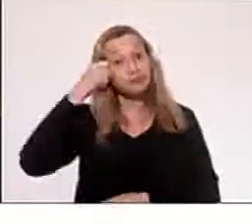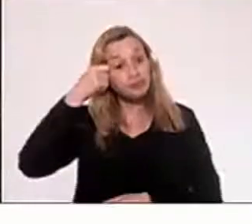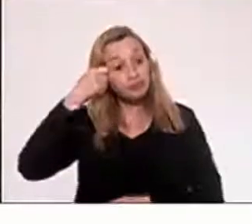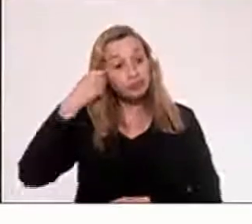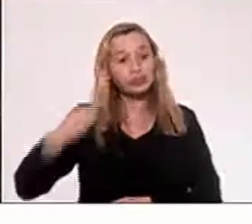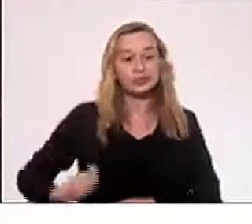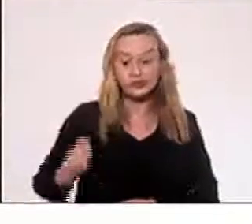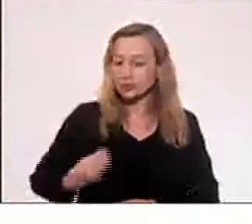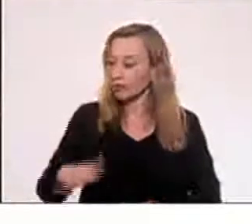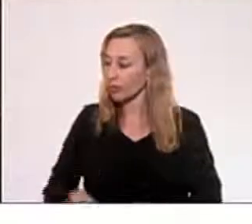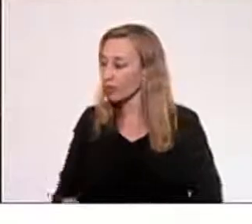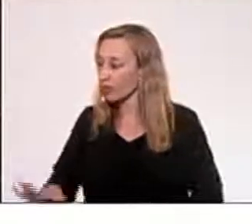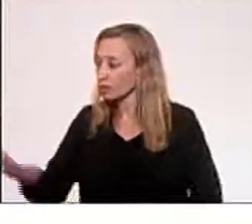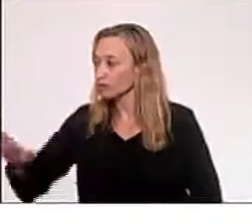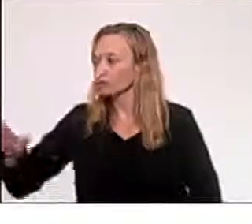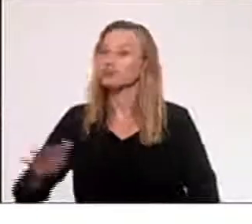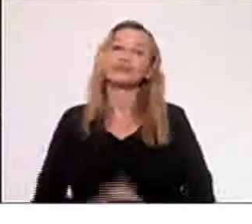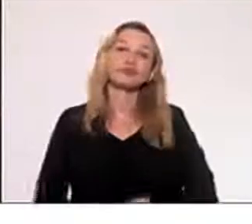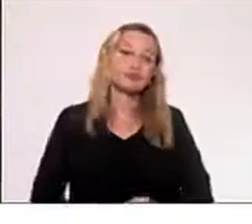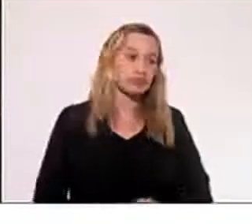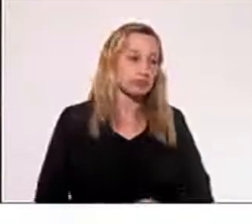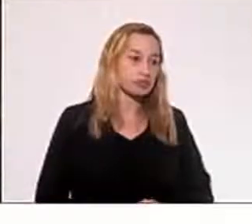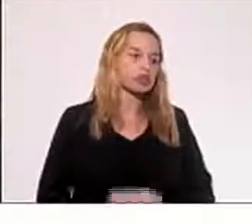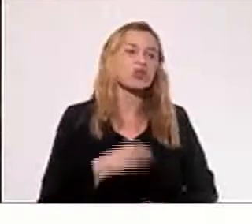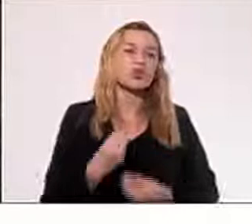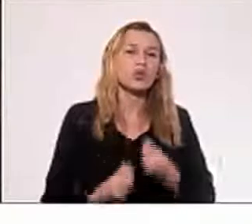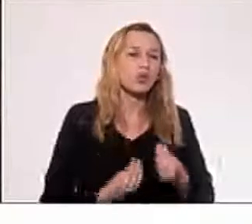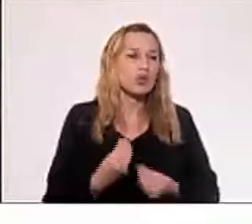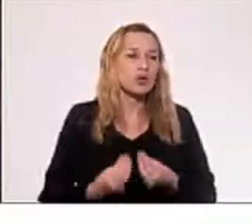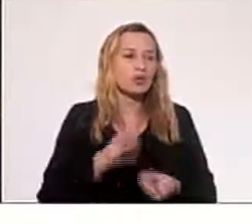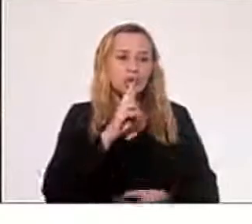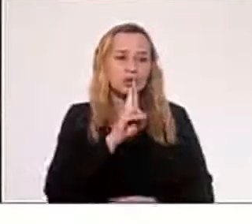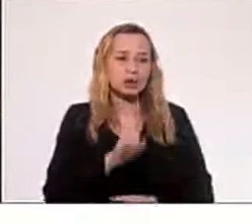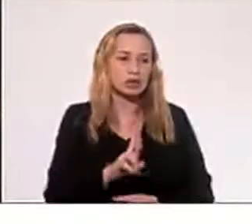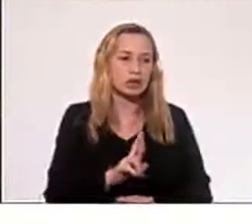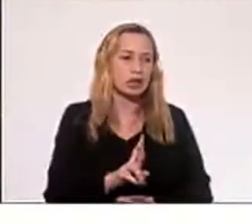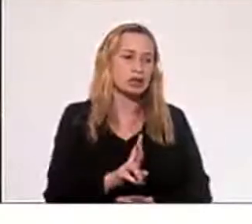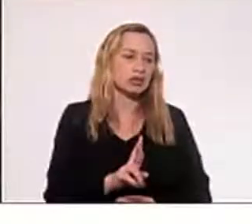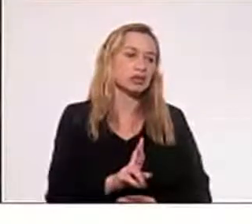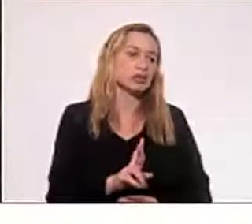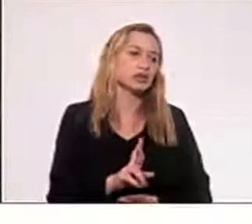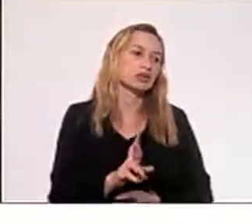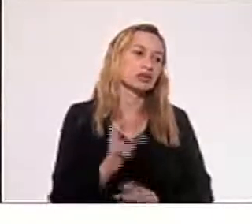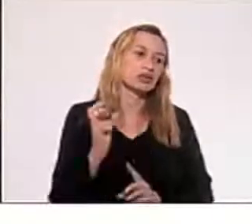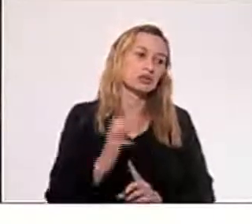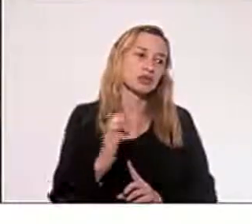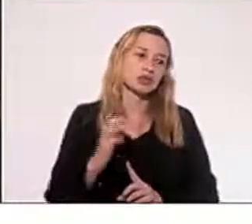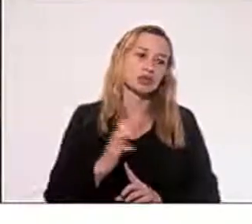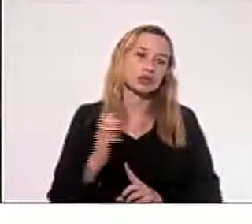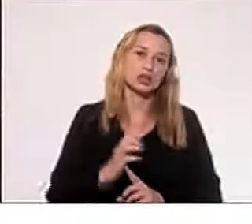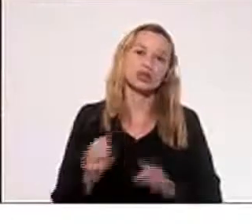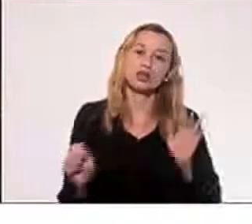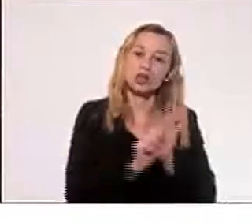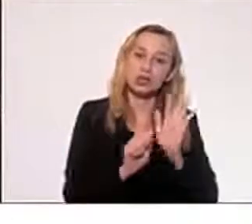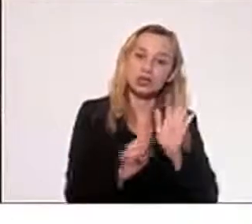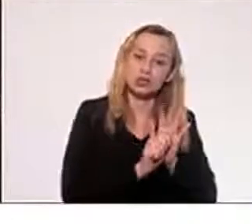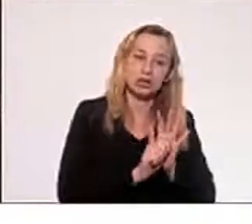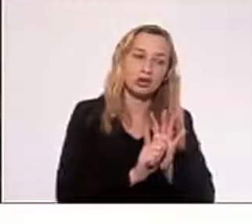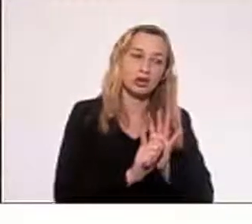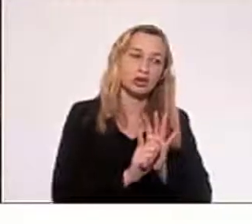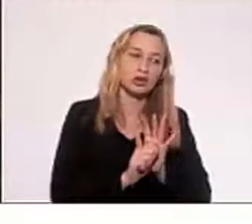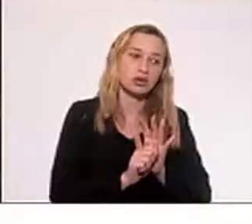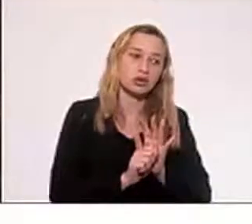de favela e periferia. Como resultado de uma política de repressão às drogas,